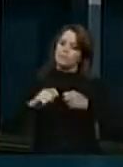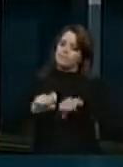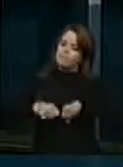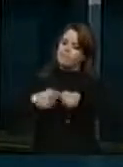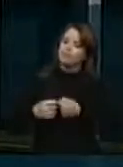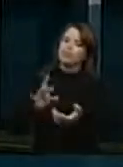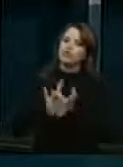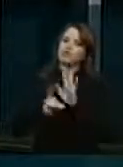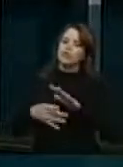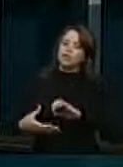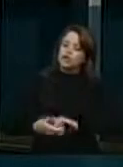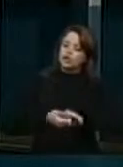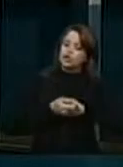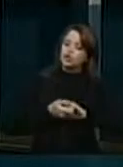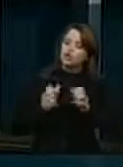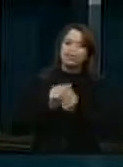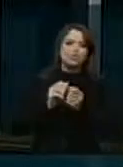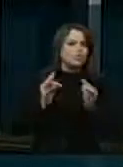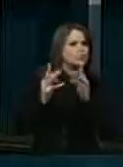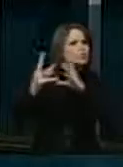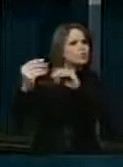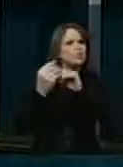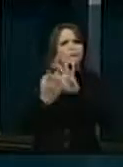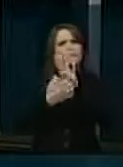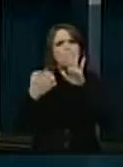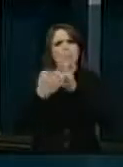fazer, de mãos dadas, todos os setores,